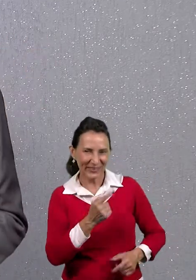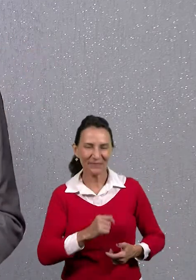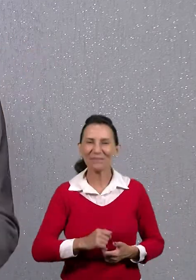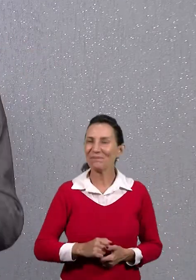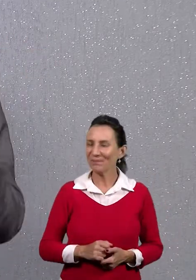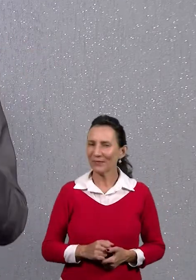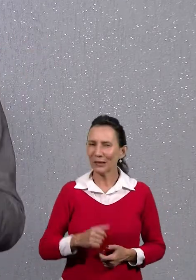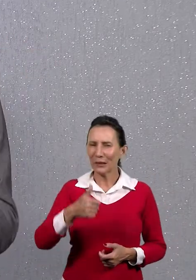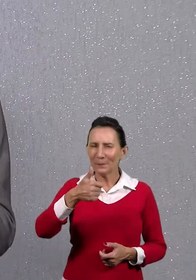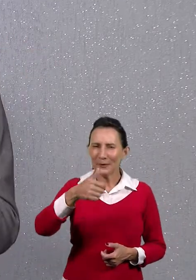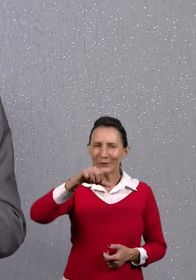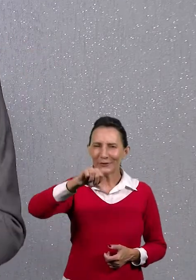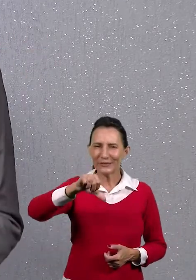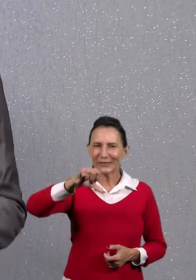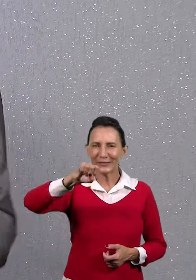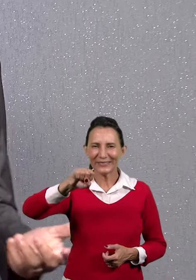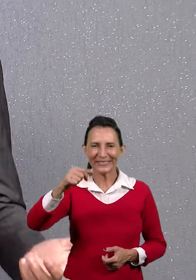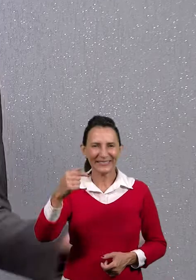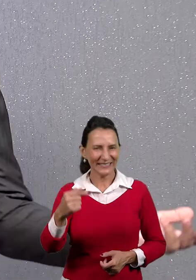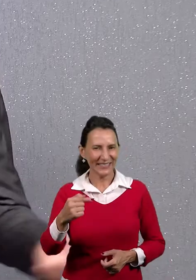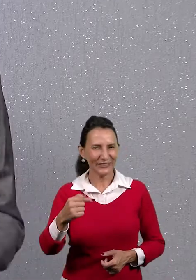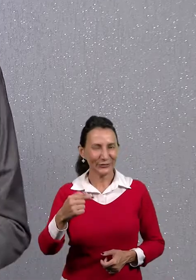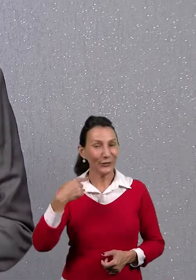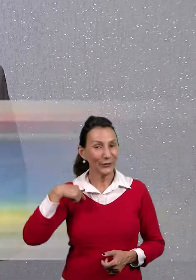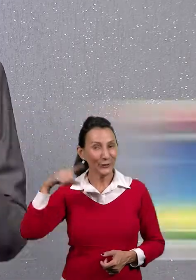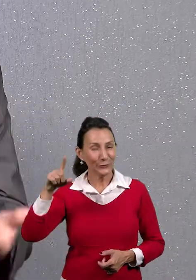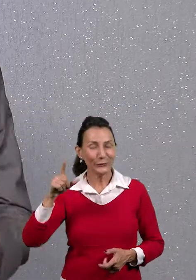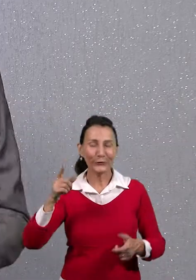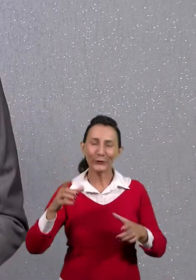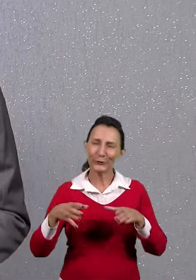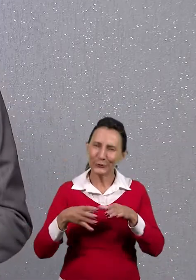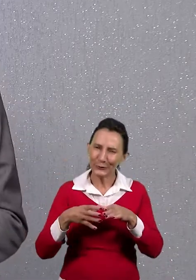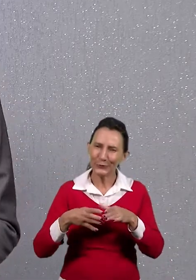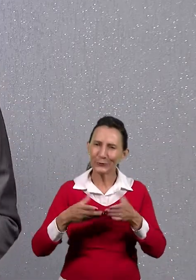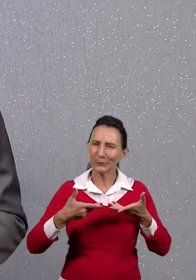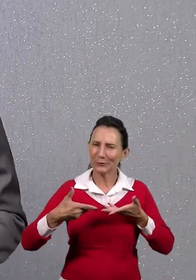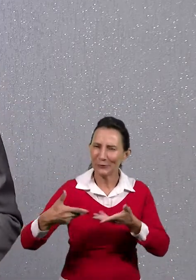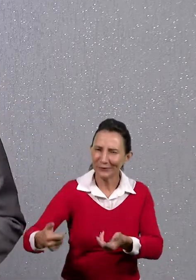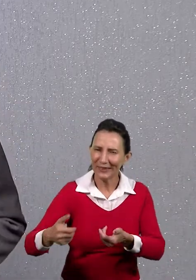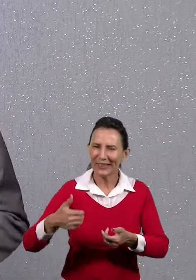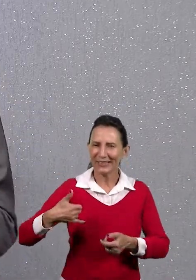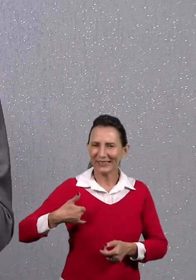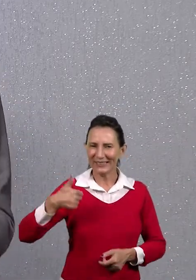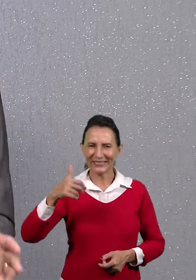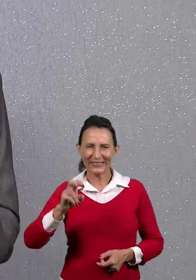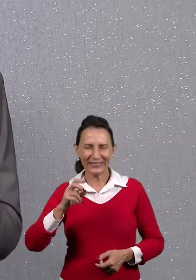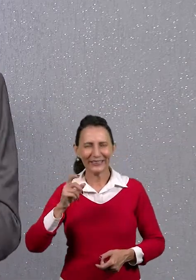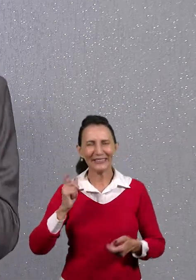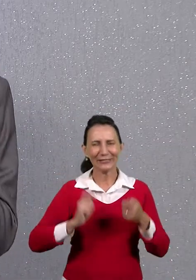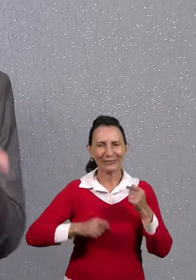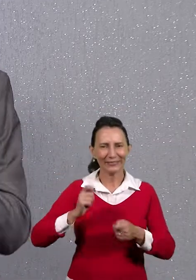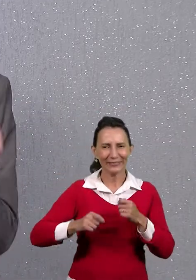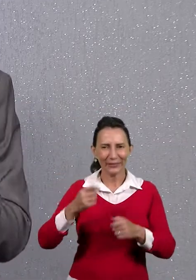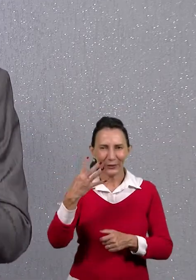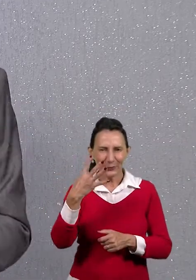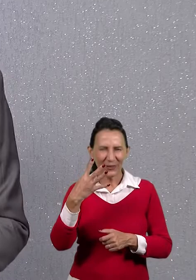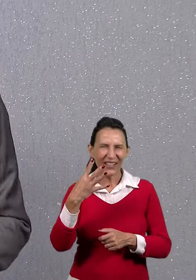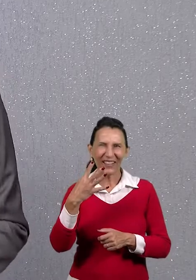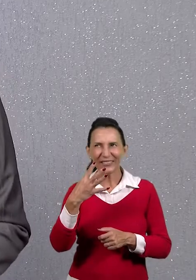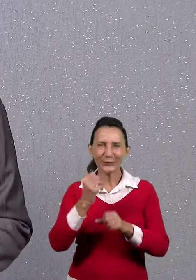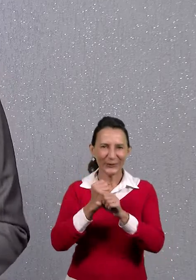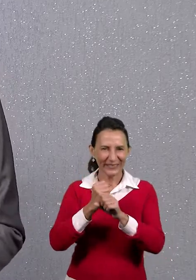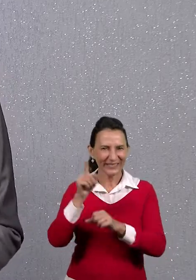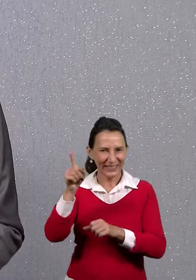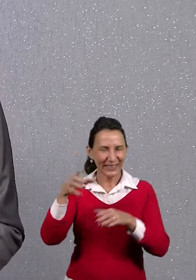em 1987. E eu fui tocar bateria nesse grupo. Fui convidado, eu tinha 15 anos de idade e eu fiquei 4 anos nesse